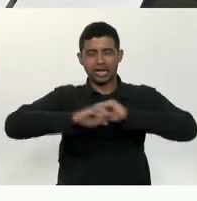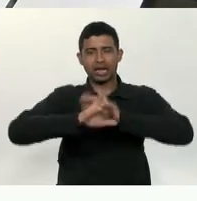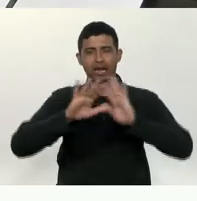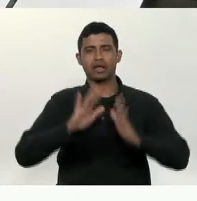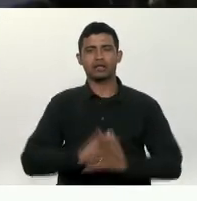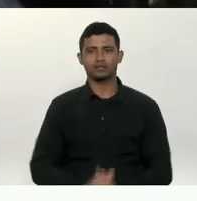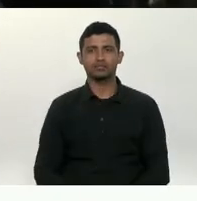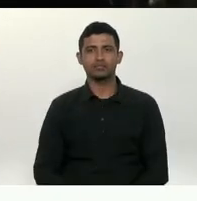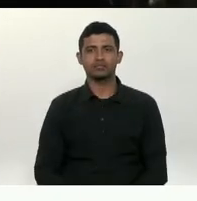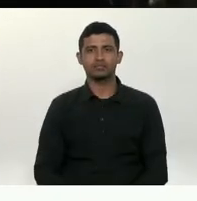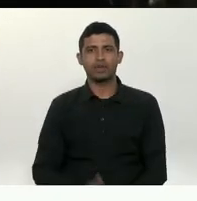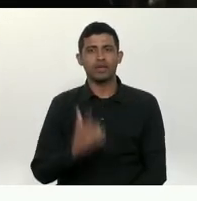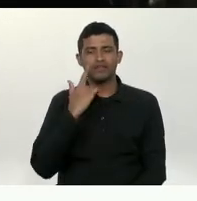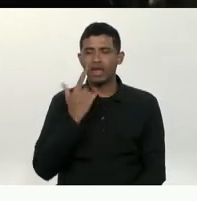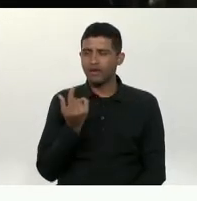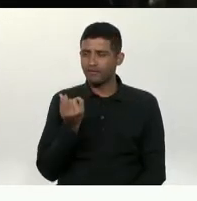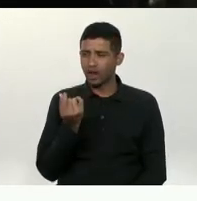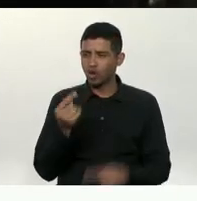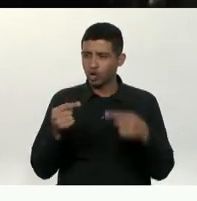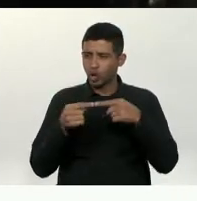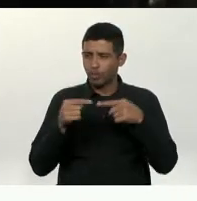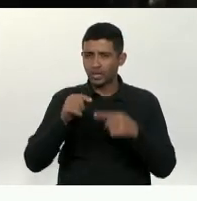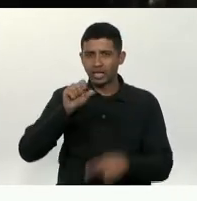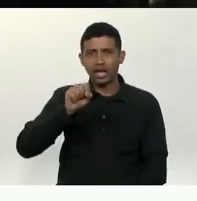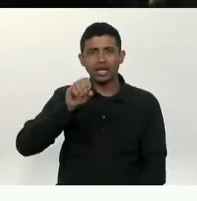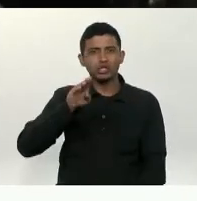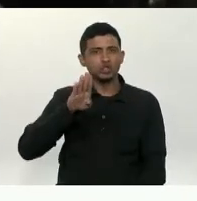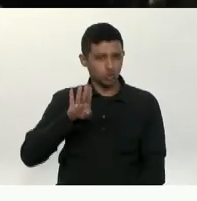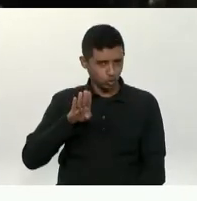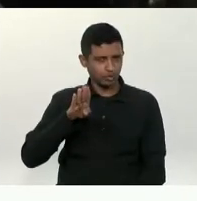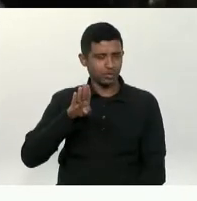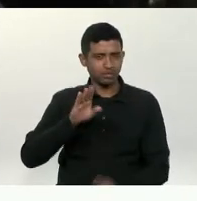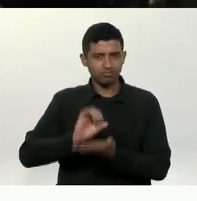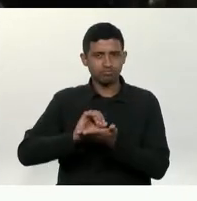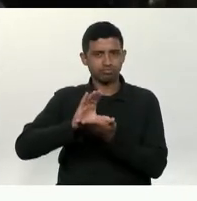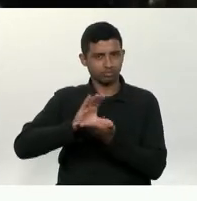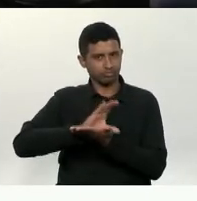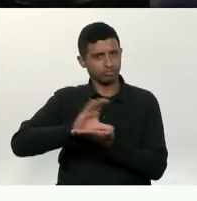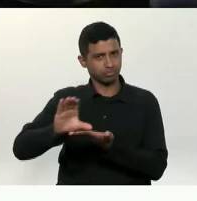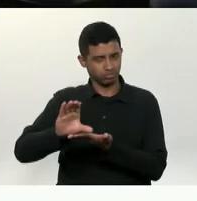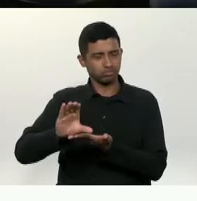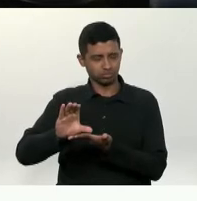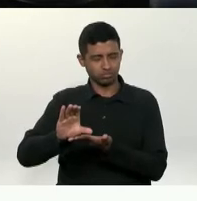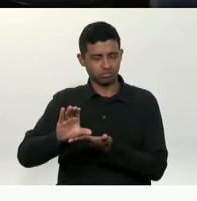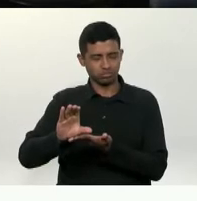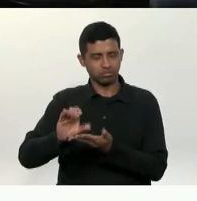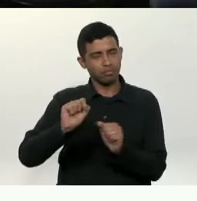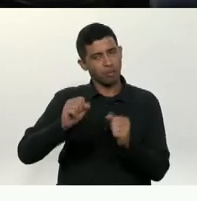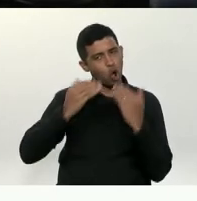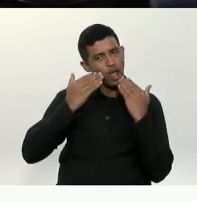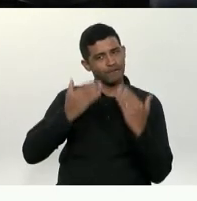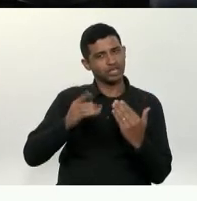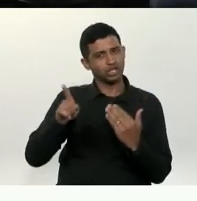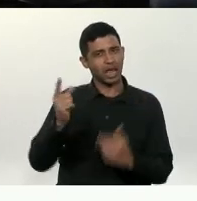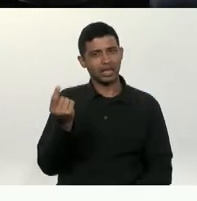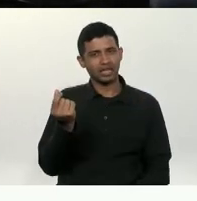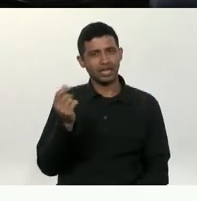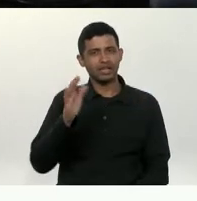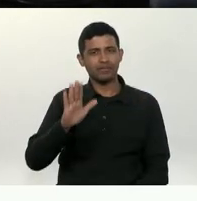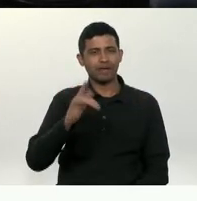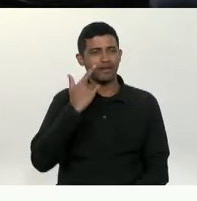esses valores são pelo subinvestimento, é isso? Não foram investidos. Exatamente. O que deveria refletir na tarifa, só que ao invés de refletir na tarifa, o